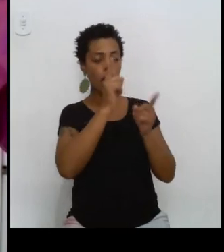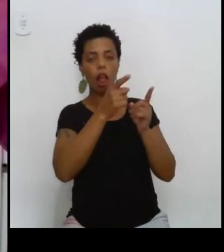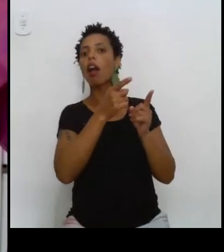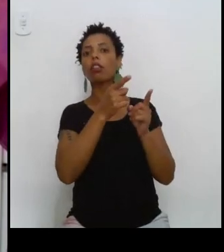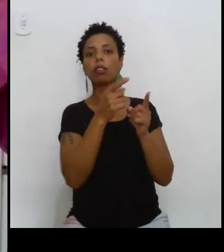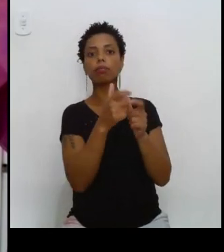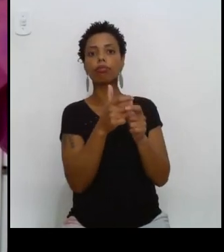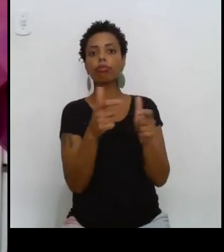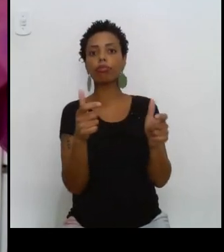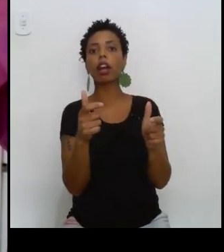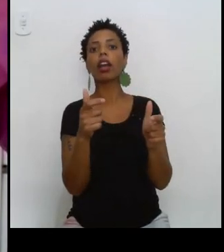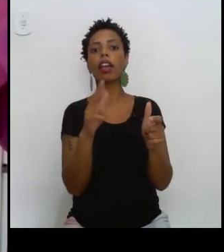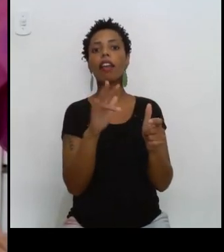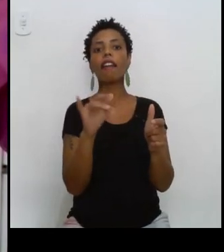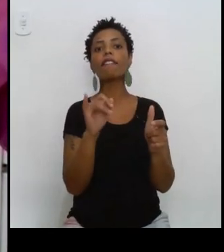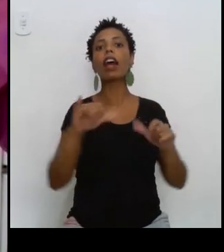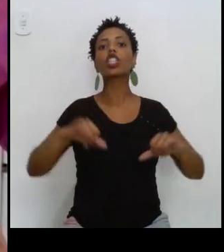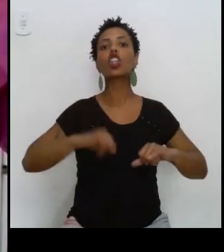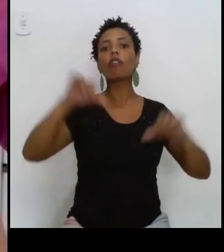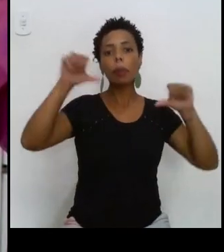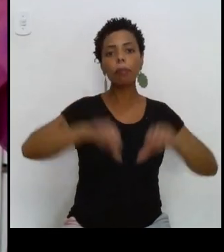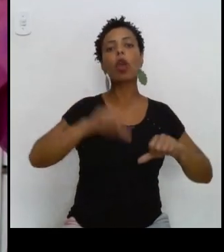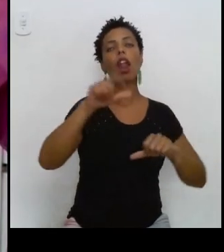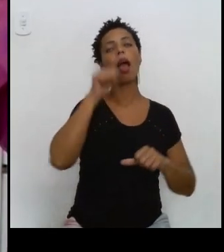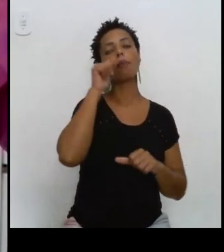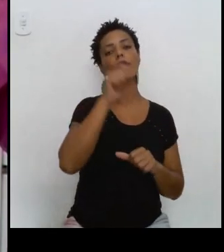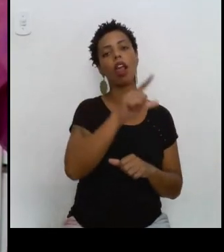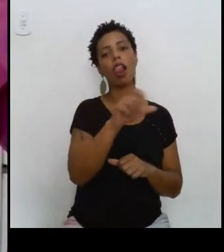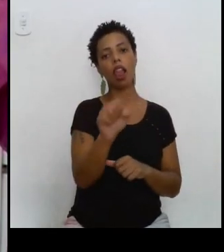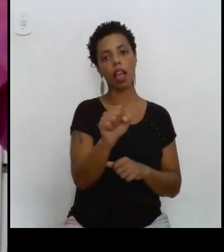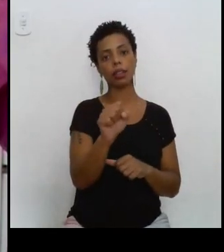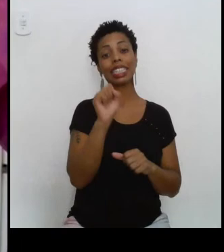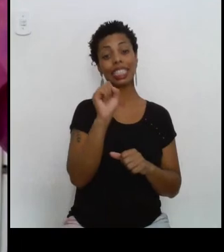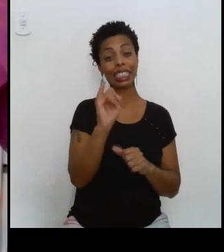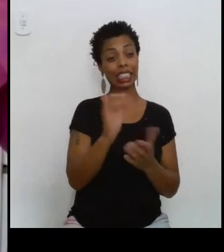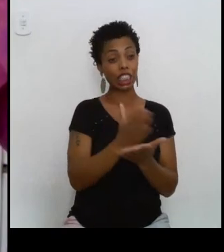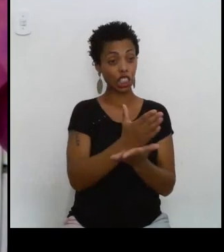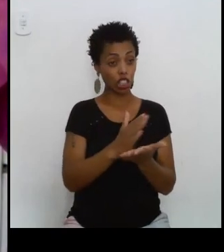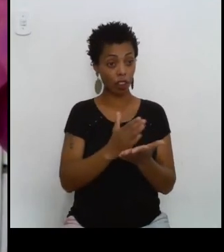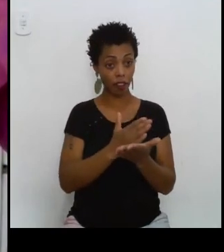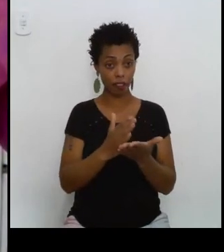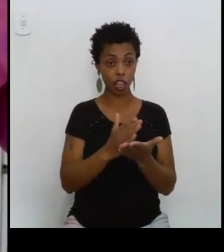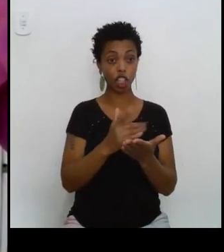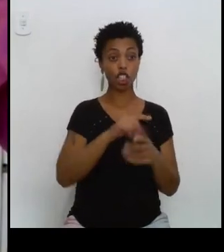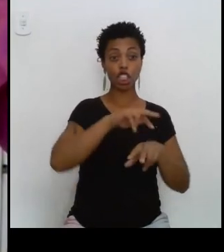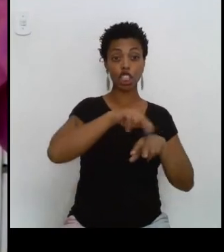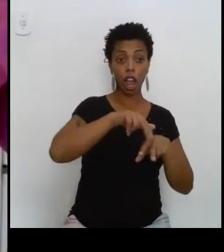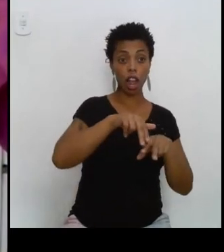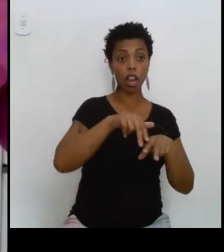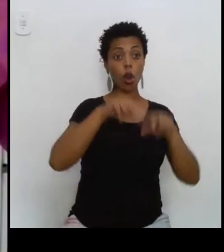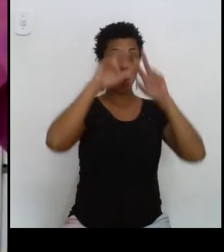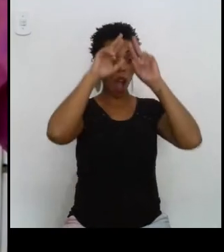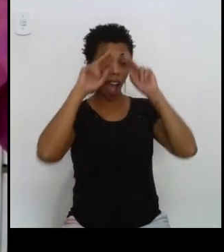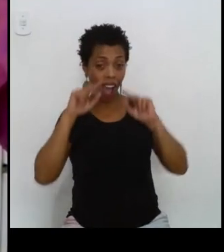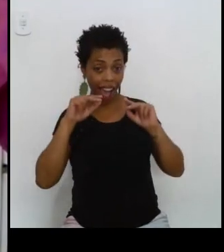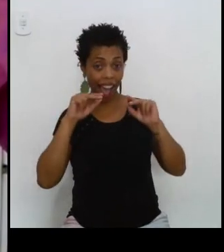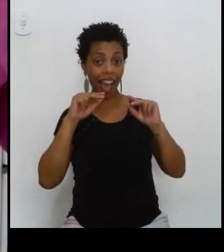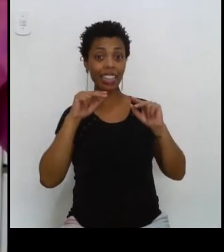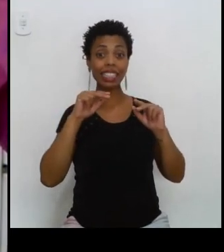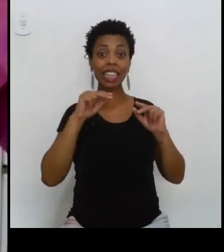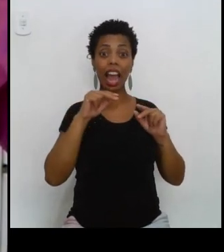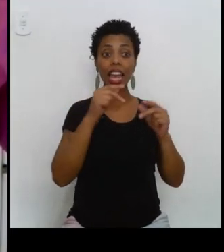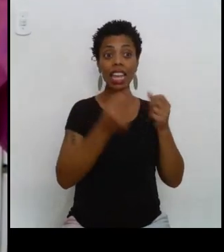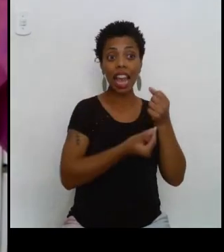especificamente as mulheres lésbicas e se a gente fizer o recorte de gênero raça e classe dentro disso as negras lésbicas são